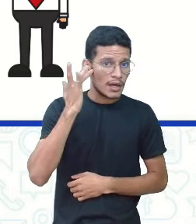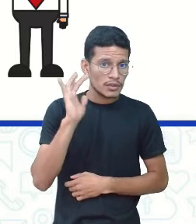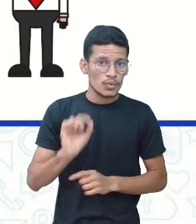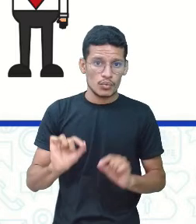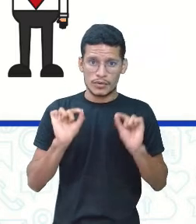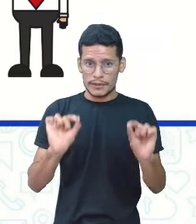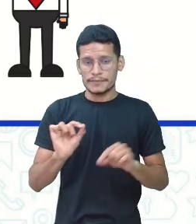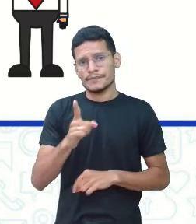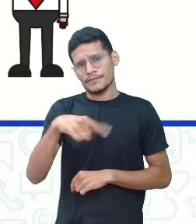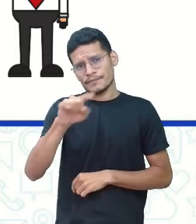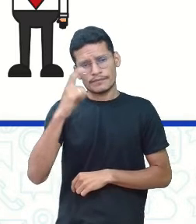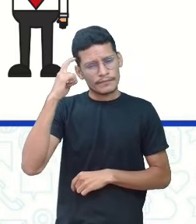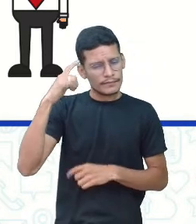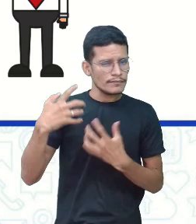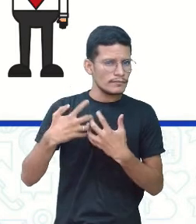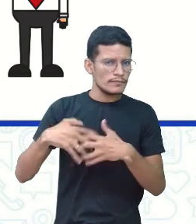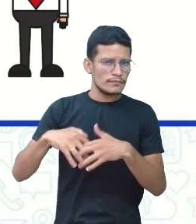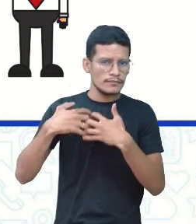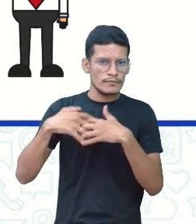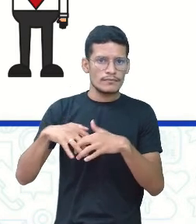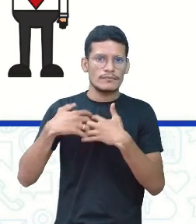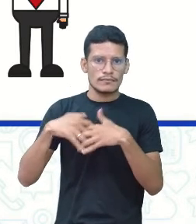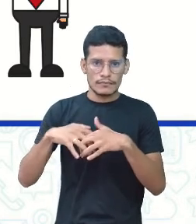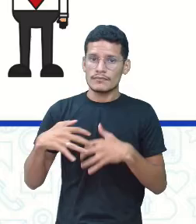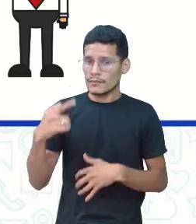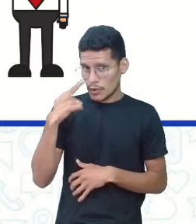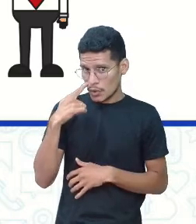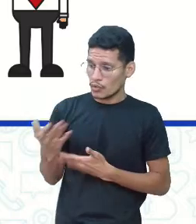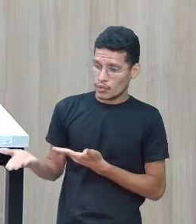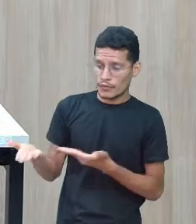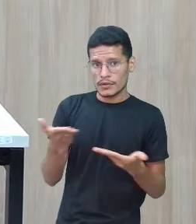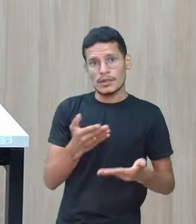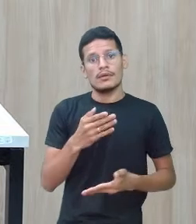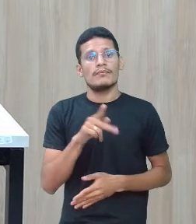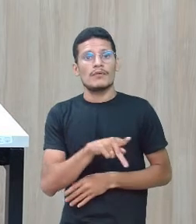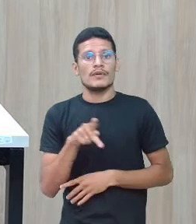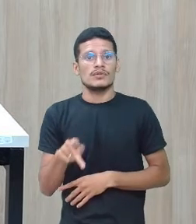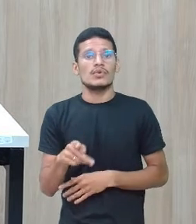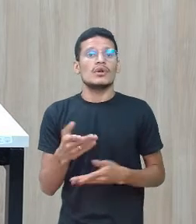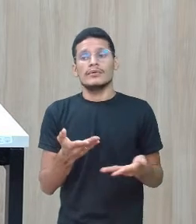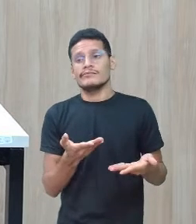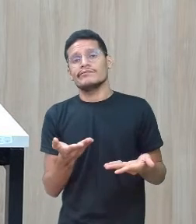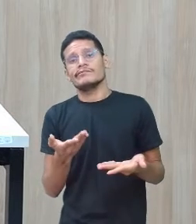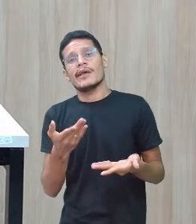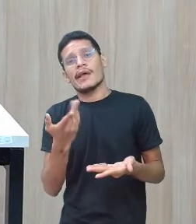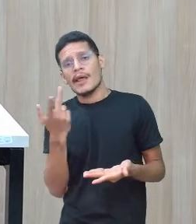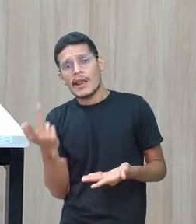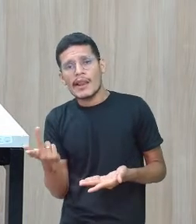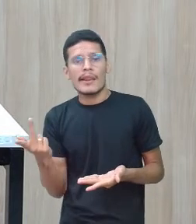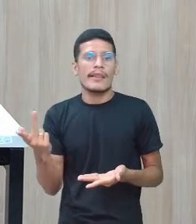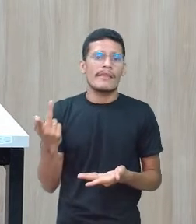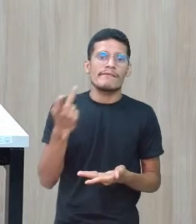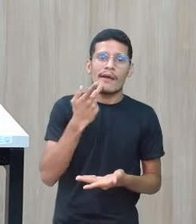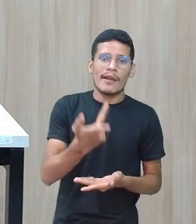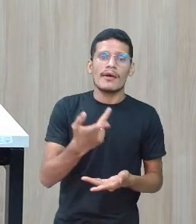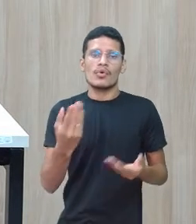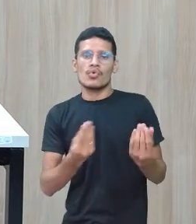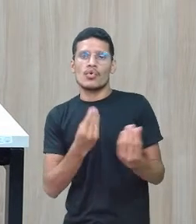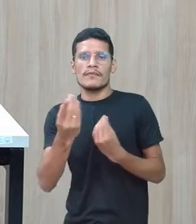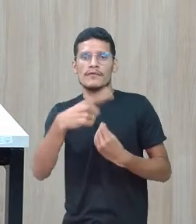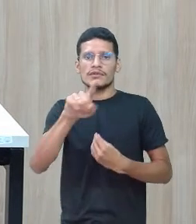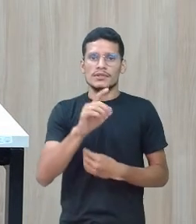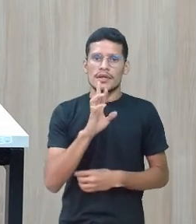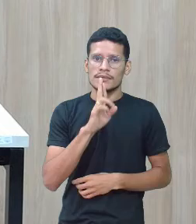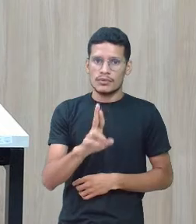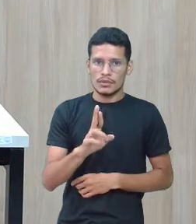Então, pensem aí direitinho, passo aí para a professora Isabel que ela vai dizer como vocês vão responder essa